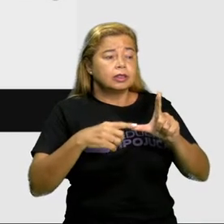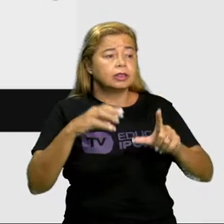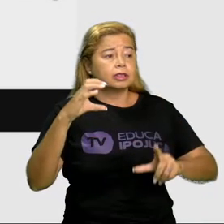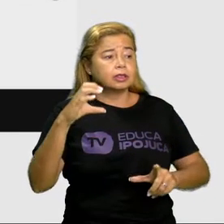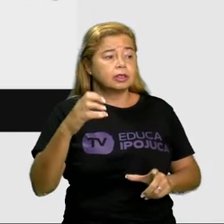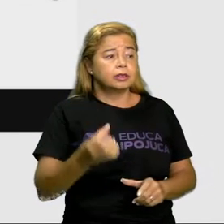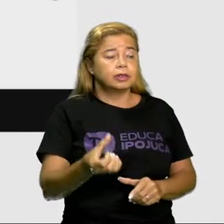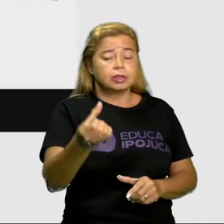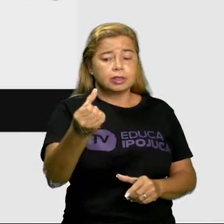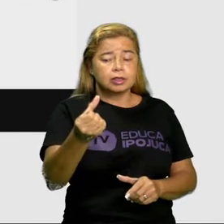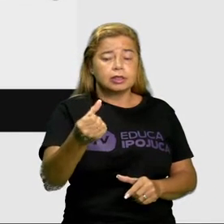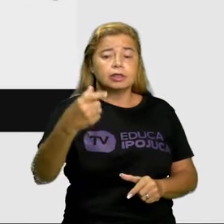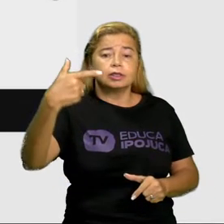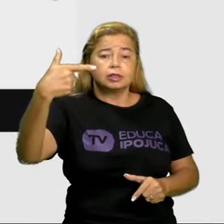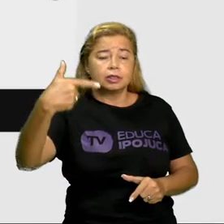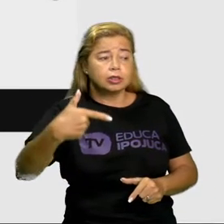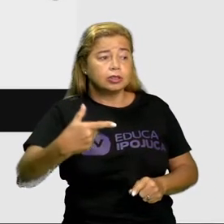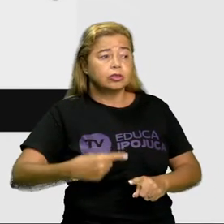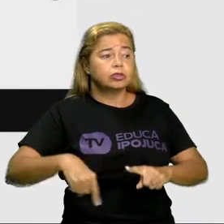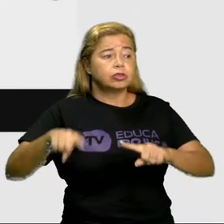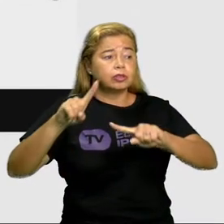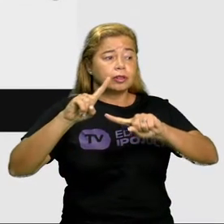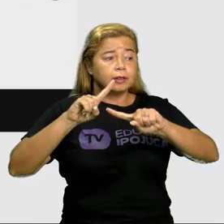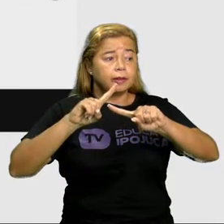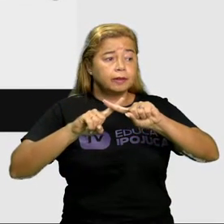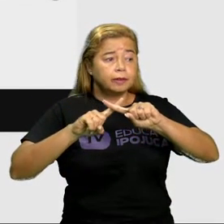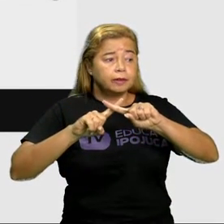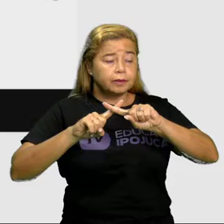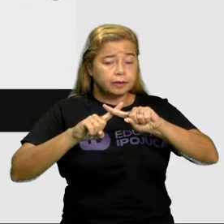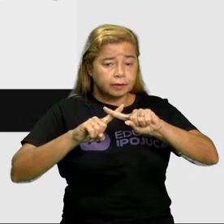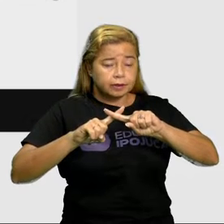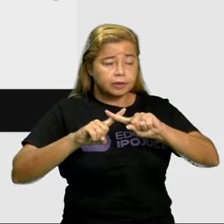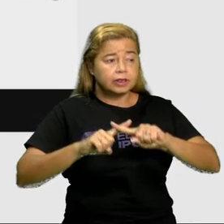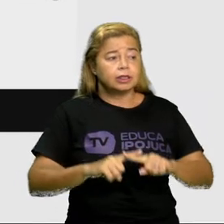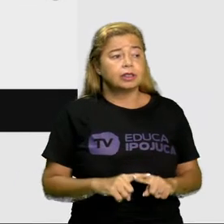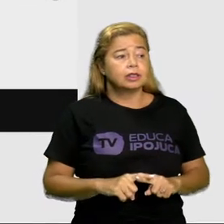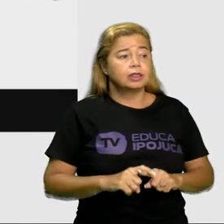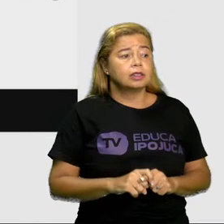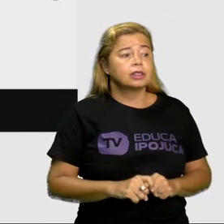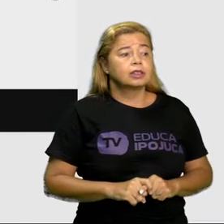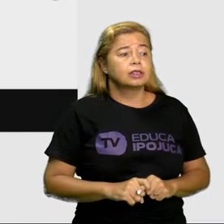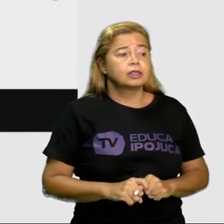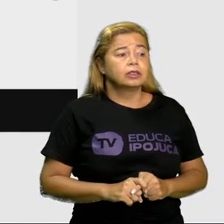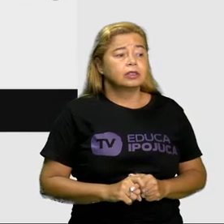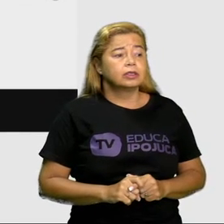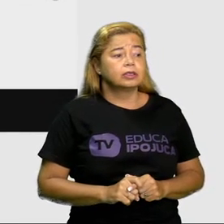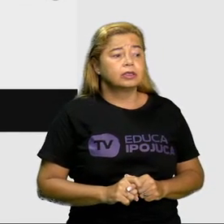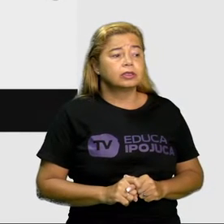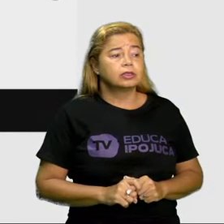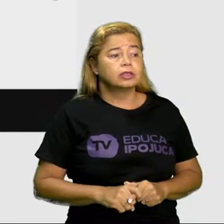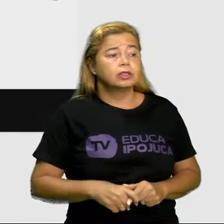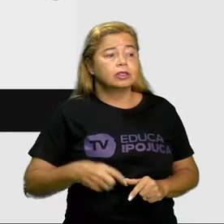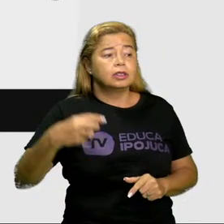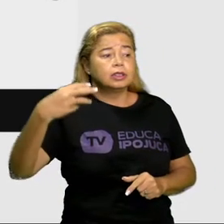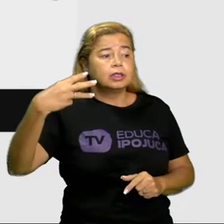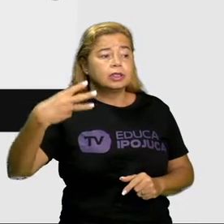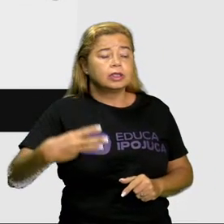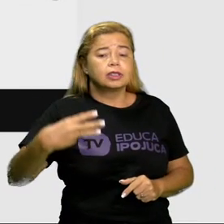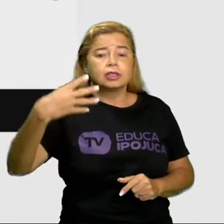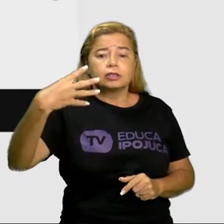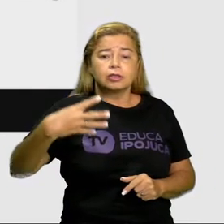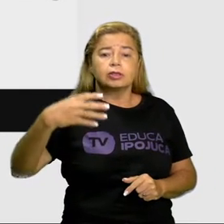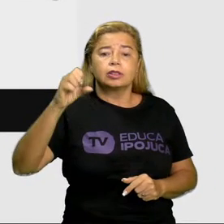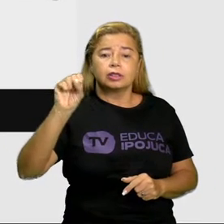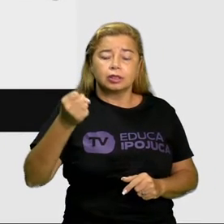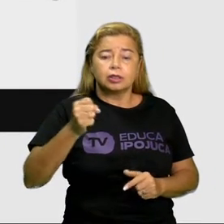348 Gente esse sinalzinho aqui que ele tá uma bolinha ele também significa aquele mesmos fins